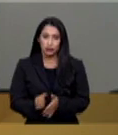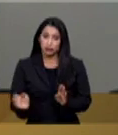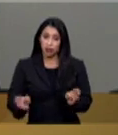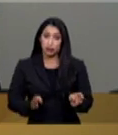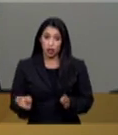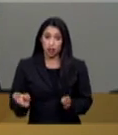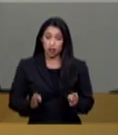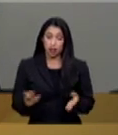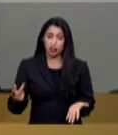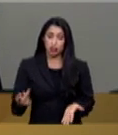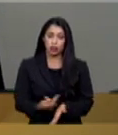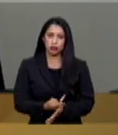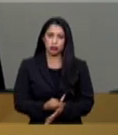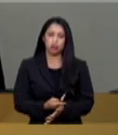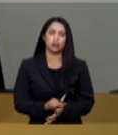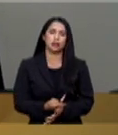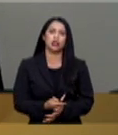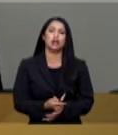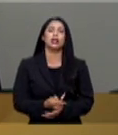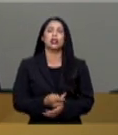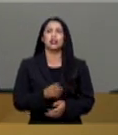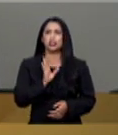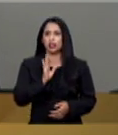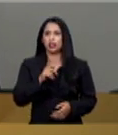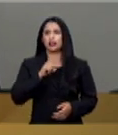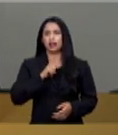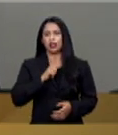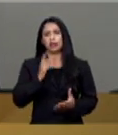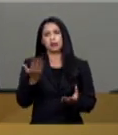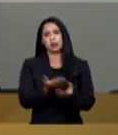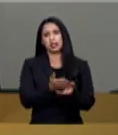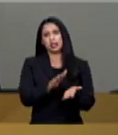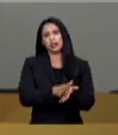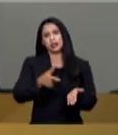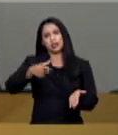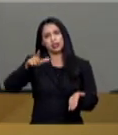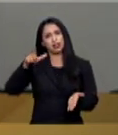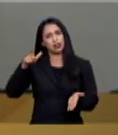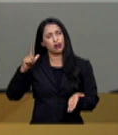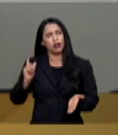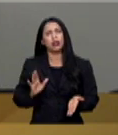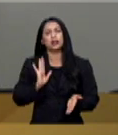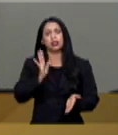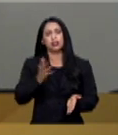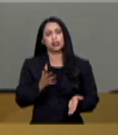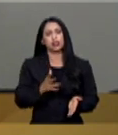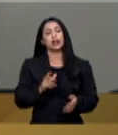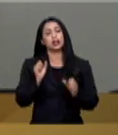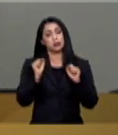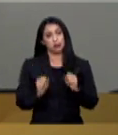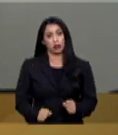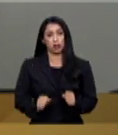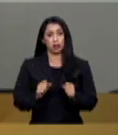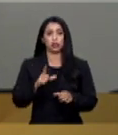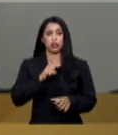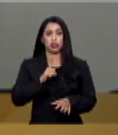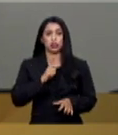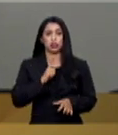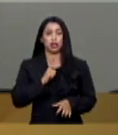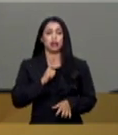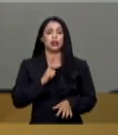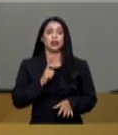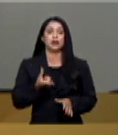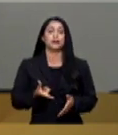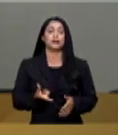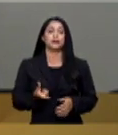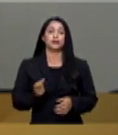várias vezes em muitos julgados e o Supremo Tribunal Federal tem reafirmado a possibilidade, cumpridos os requisitos